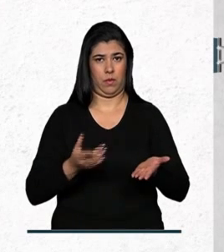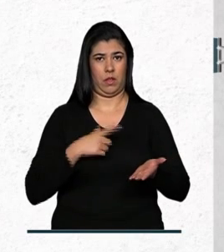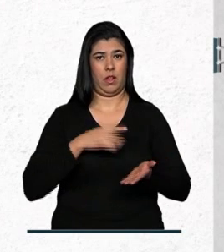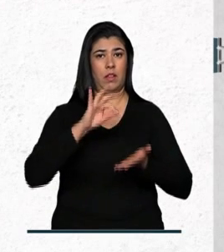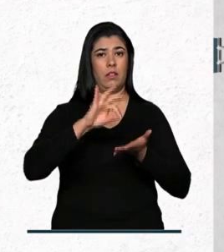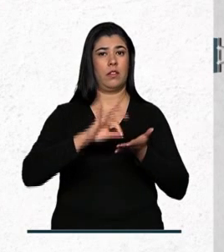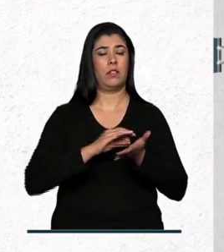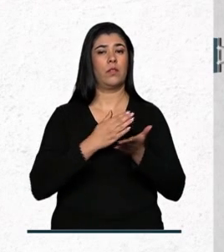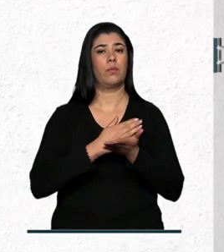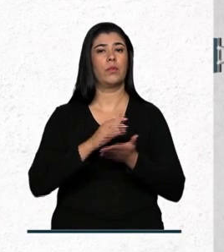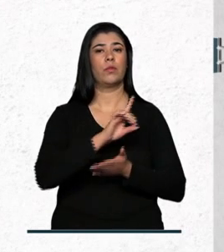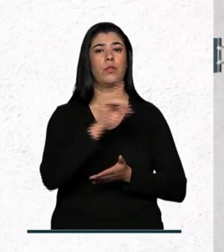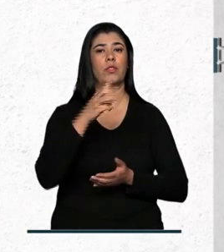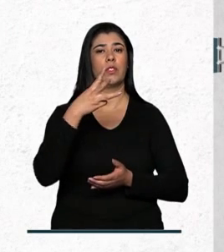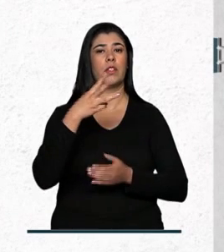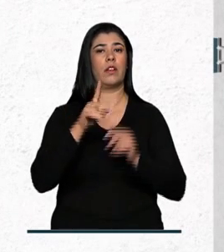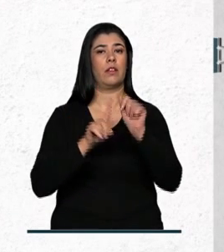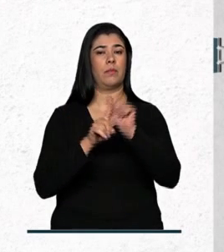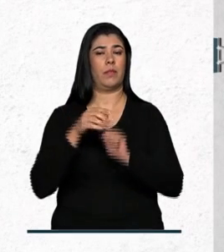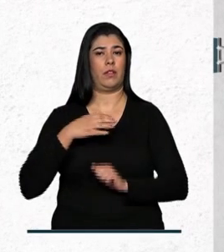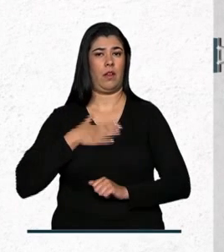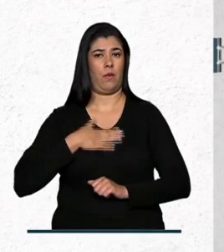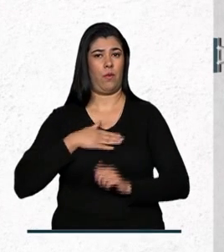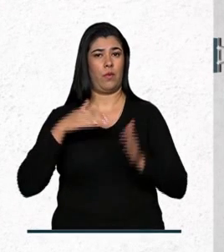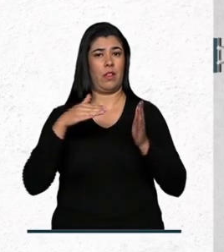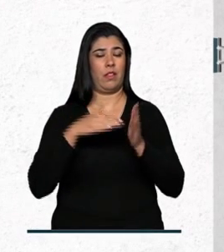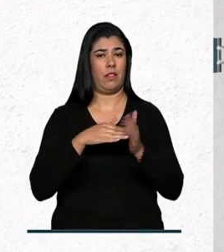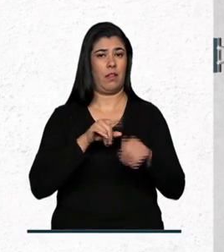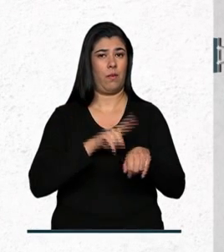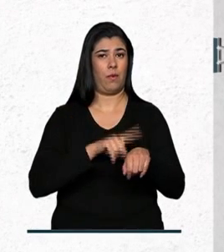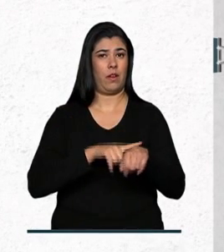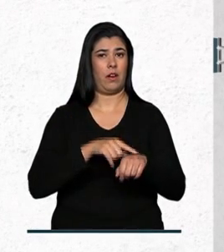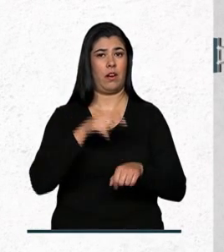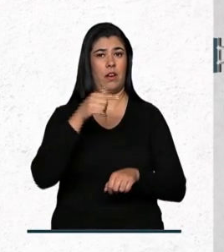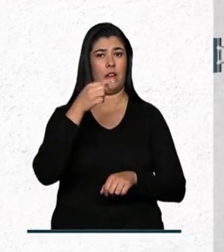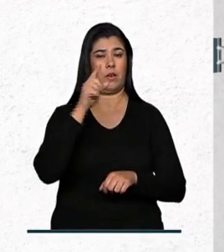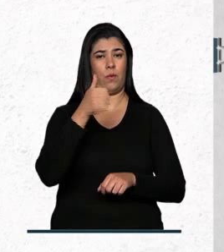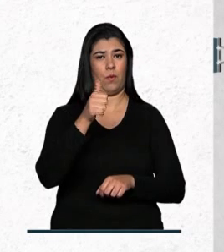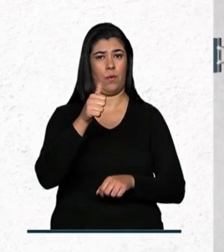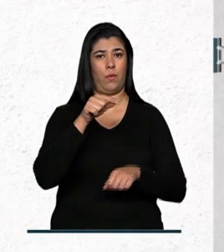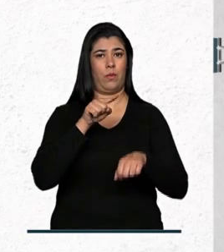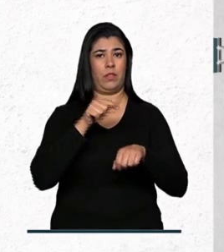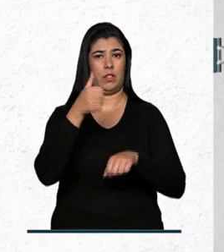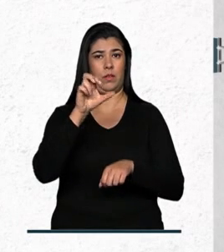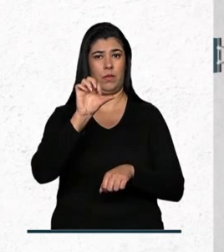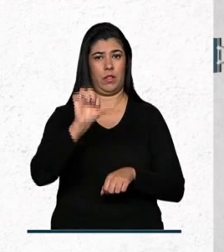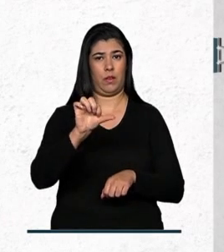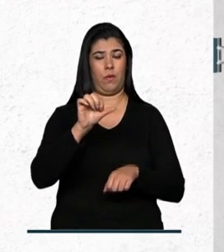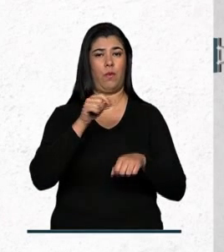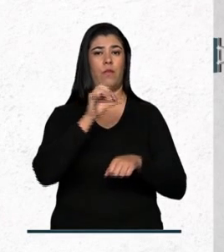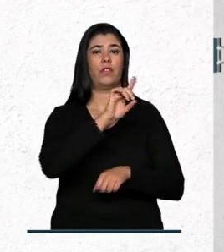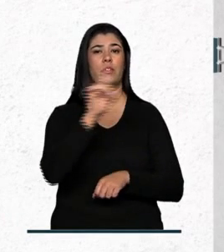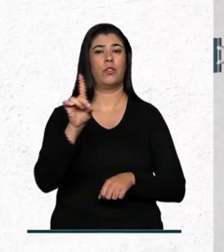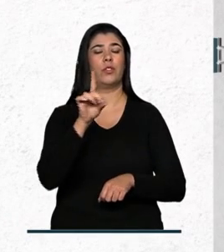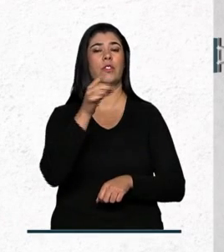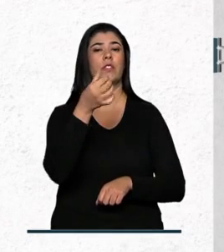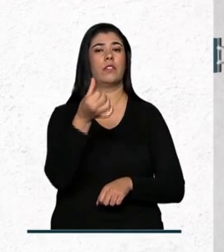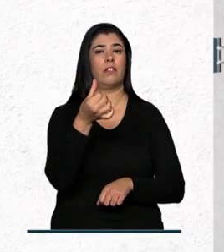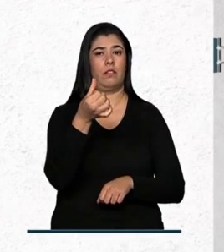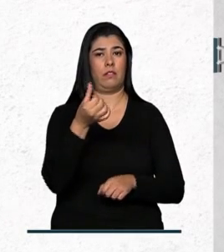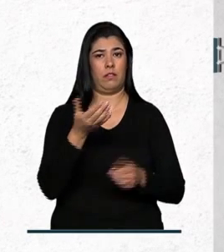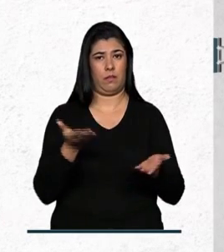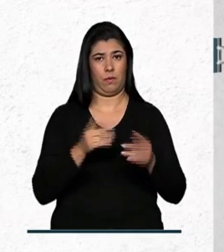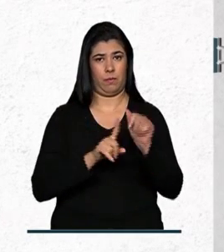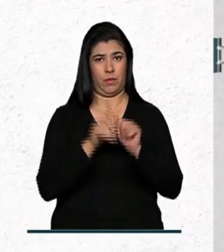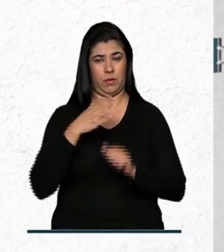que começaram dia 3 de agosto, vão até às 23 horas e 59 minutos do dia 6. Nesta edição do